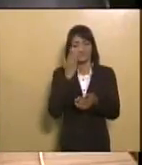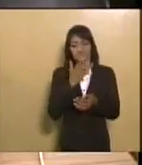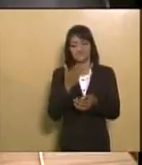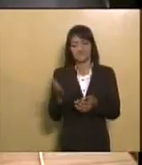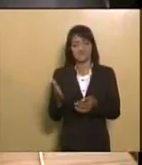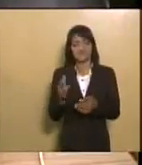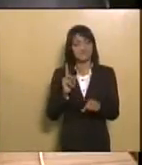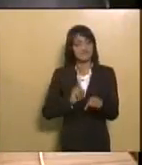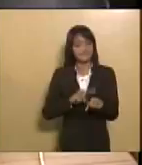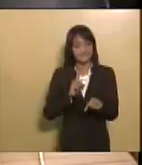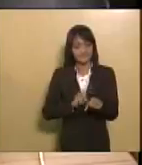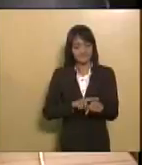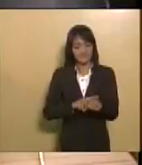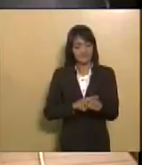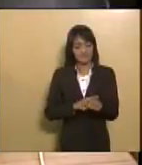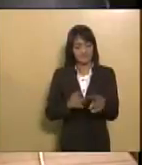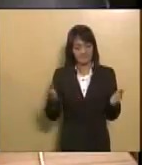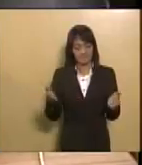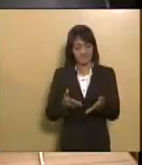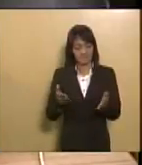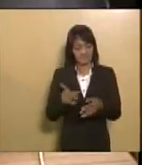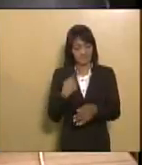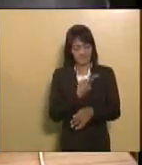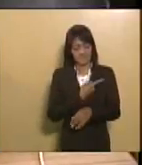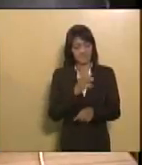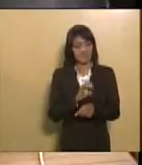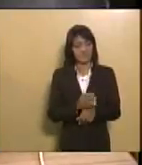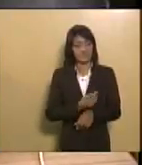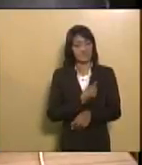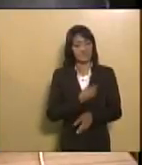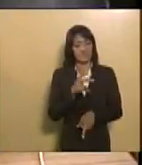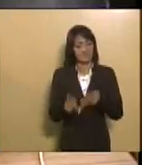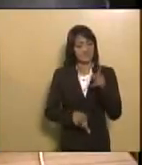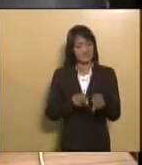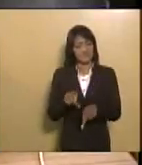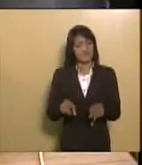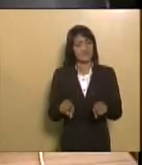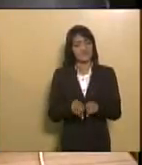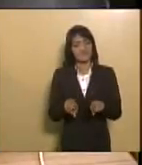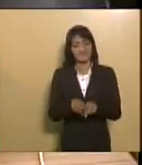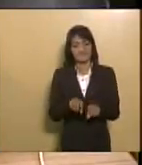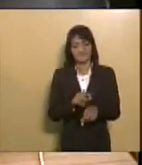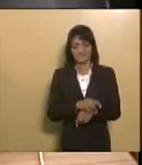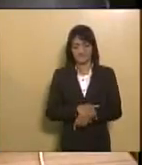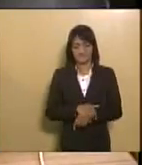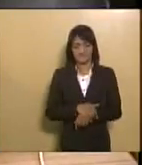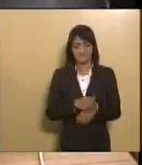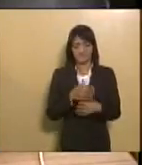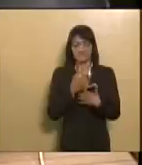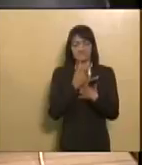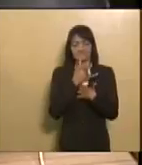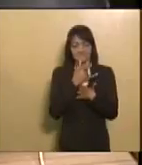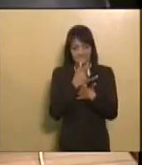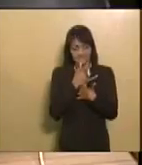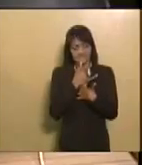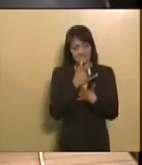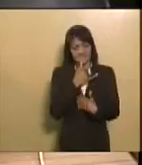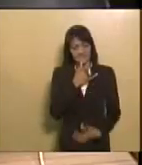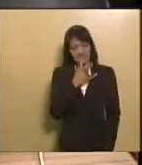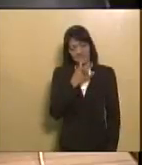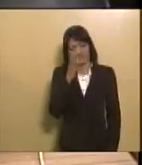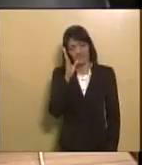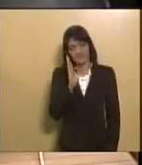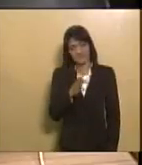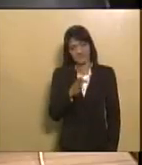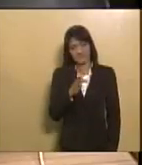do momento em que vive o nosso Estado e a população. É, lamentamos e lamentamos